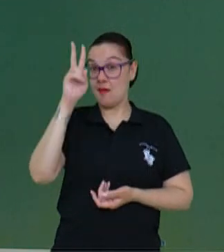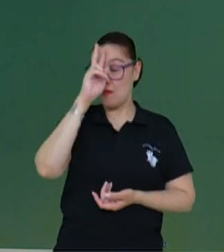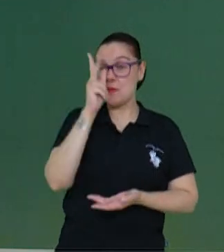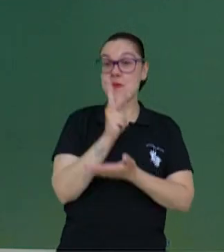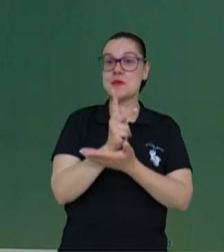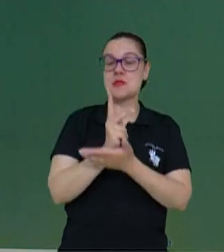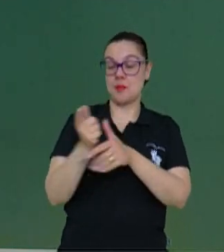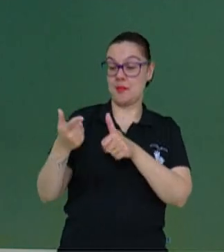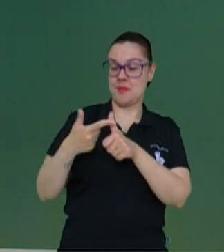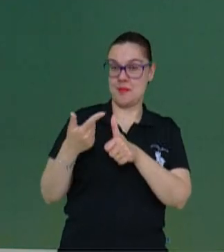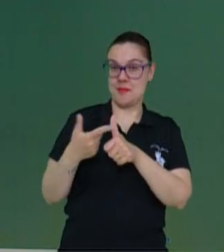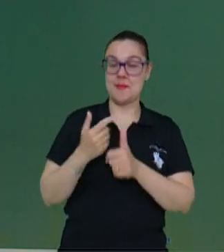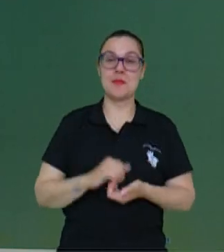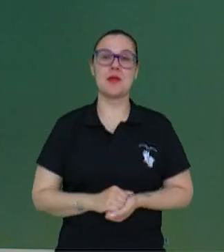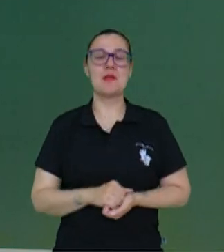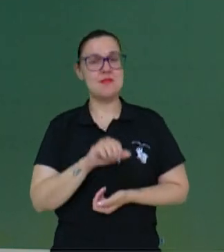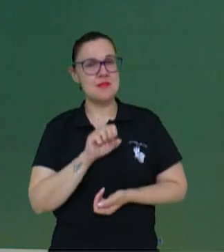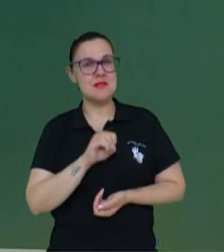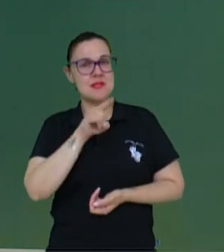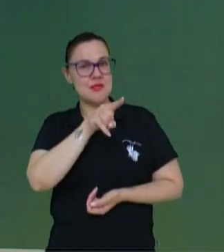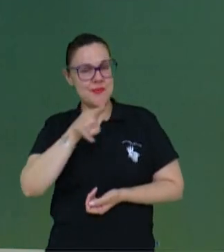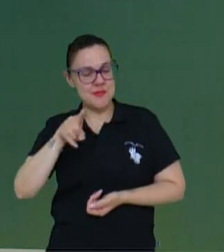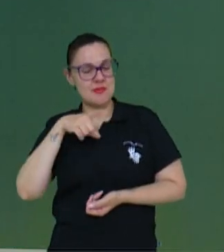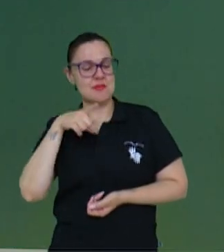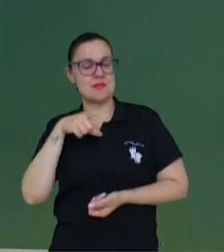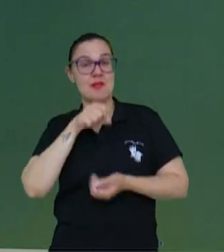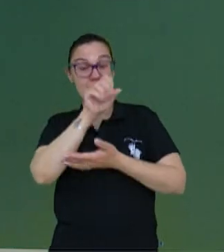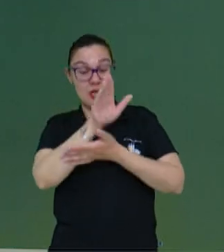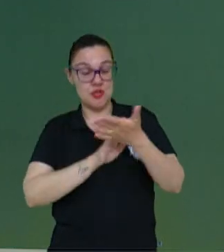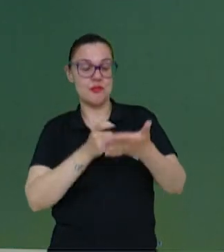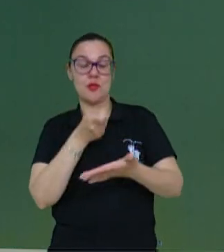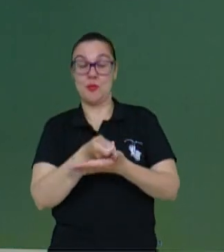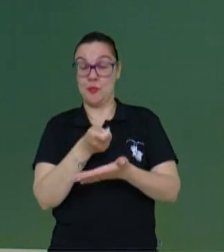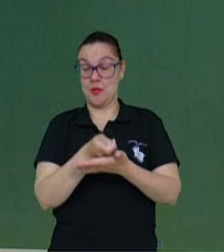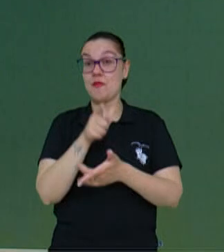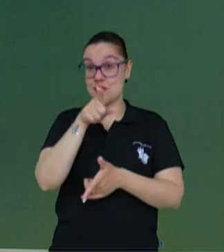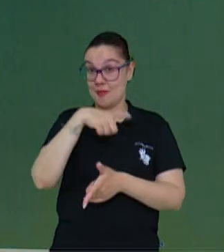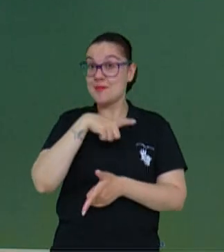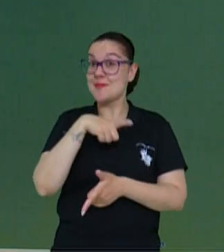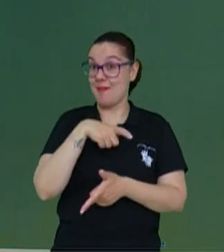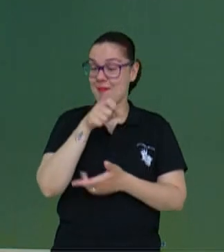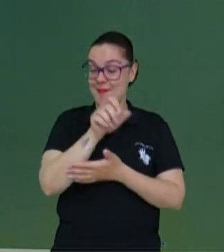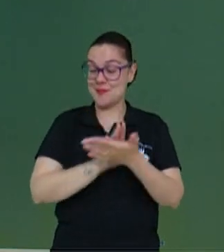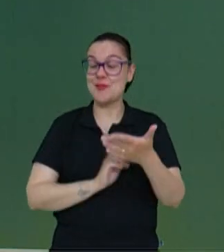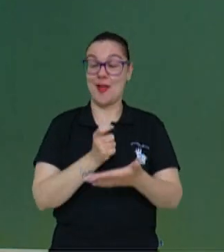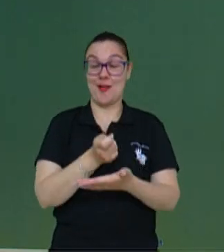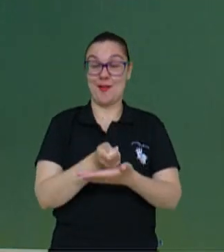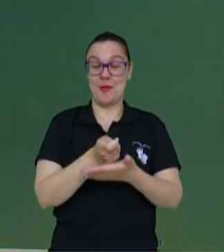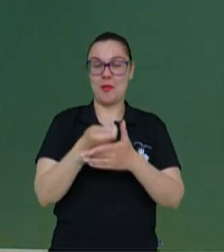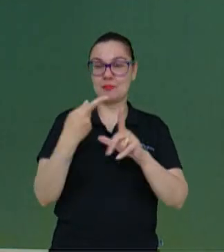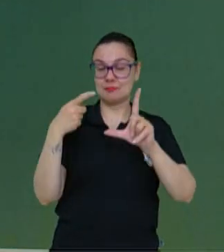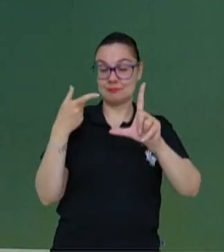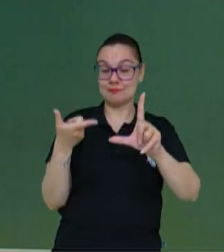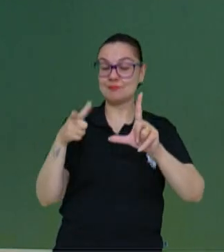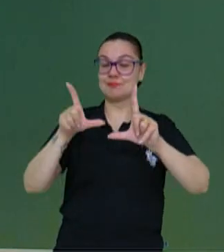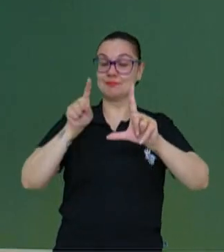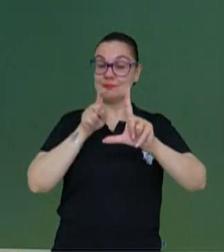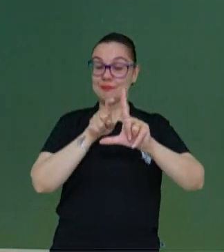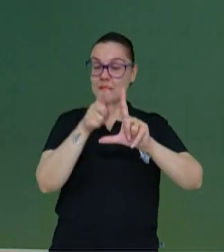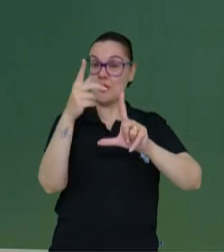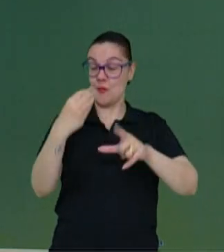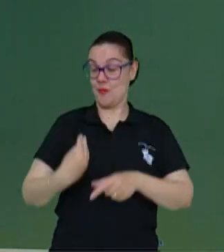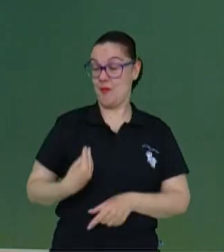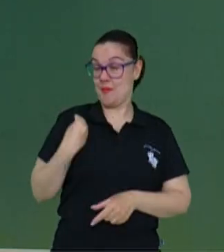lembretes. Primeiro, se vocês têm atividade obrigatória, né, vocês têm atividade obrigatória, ela conta como presença, conta